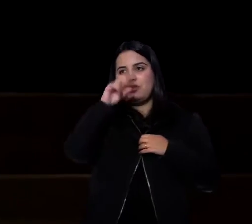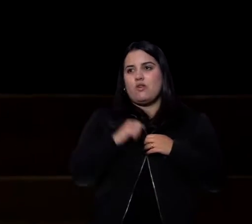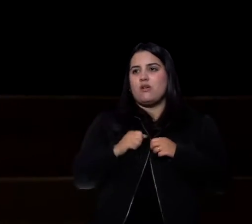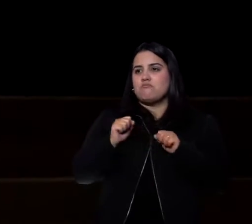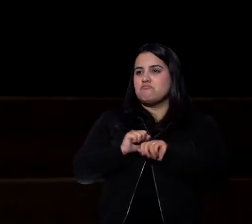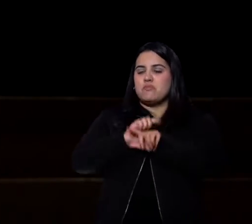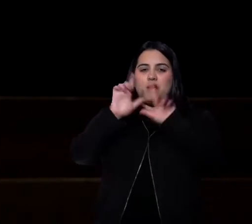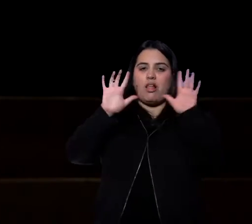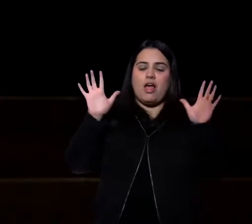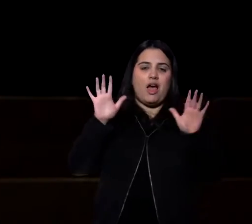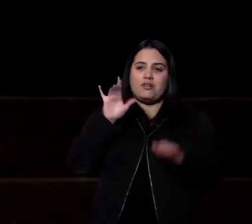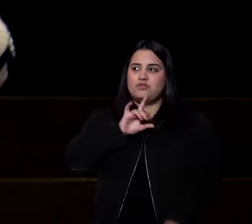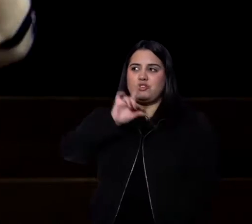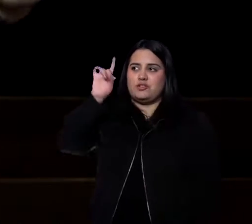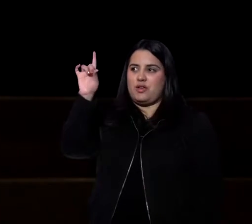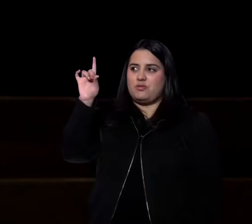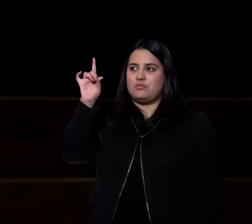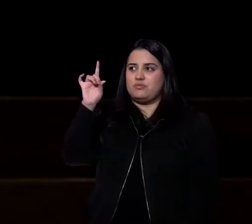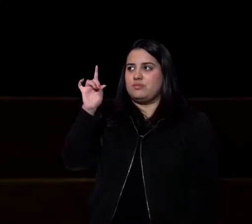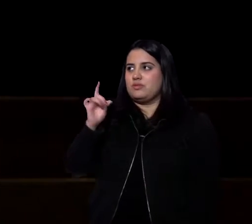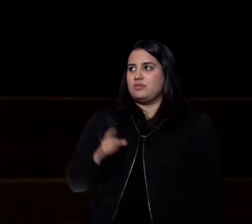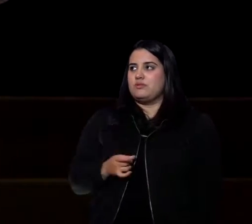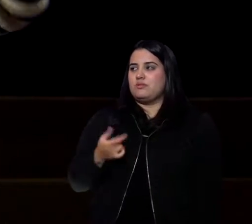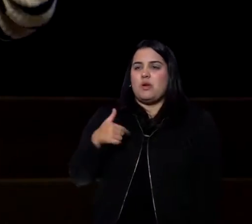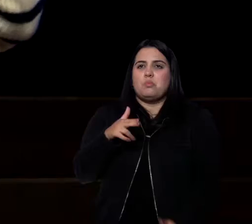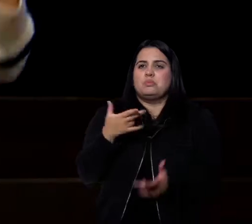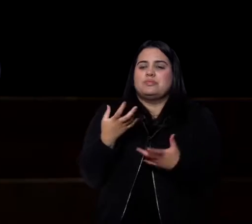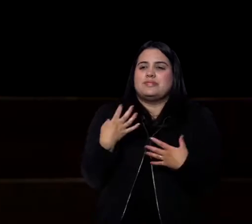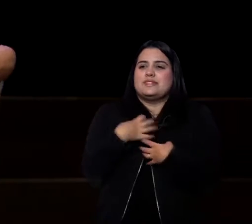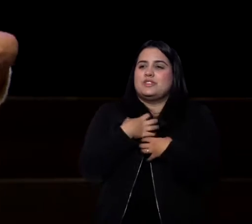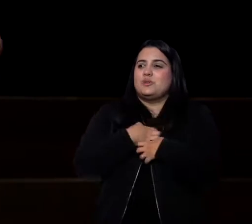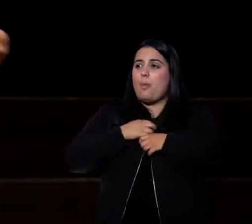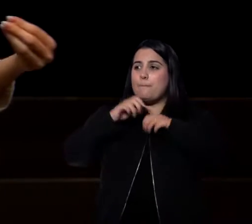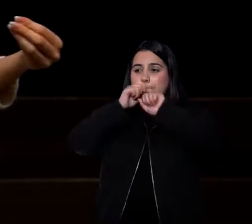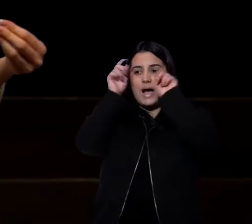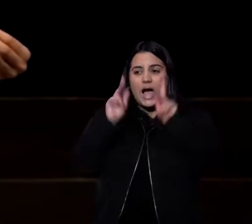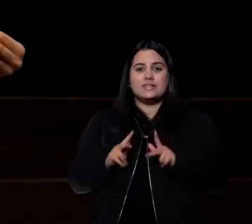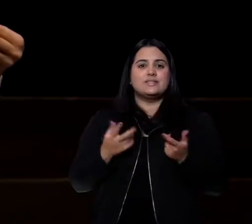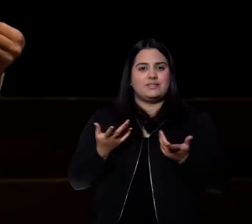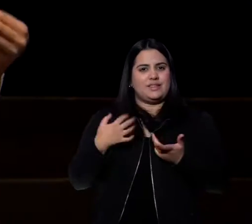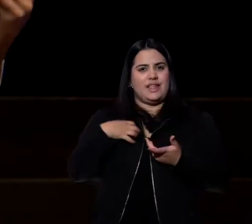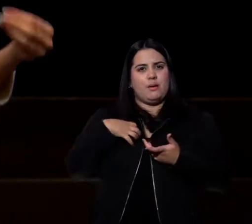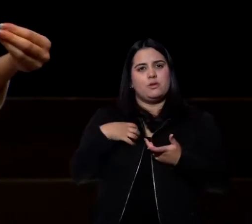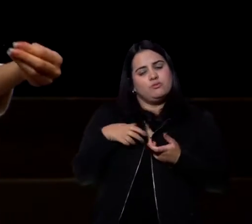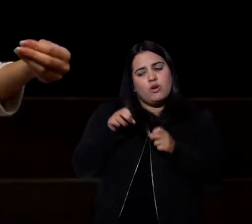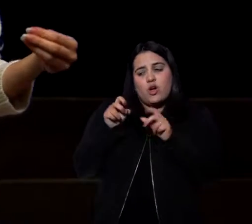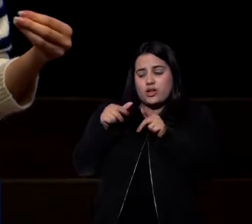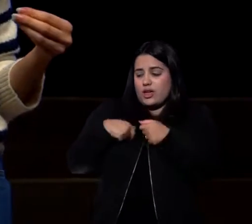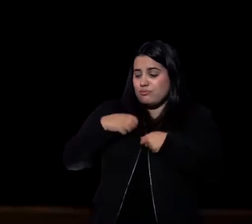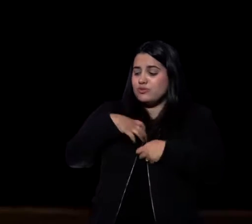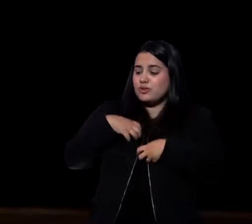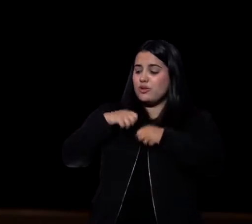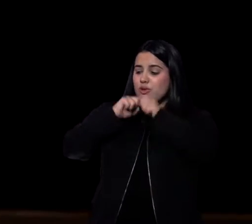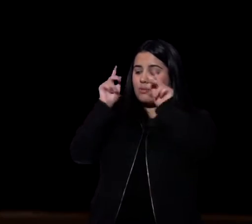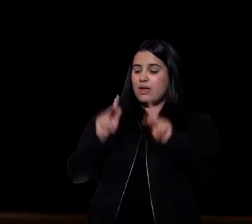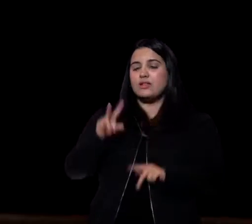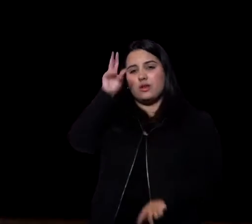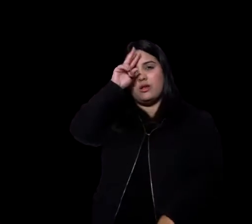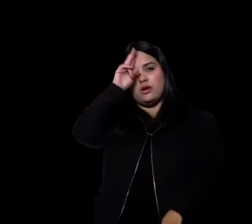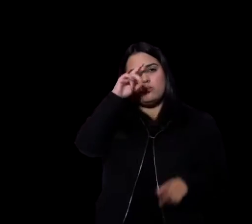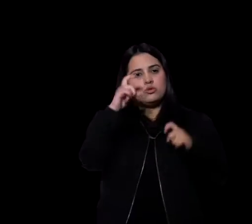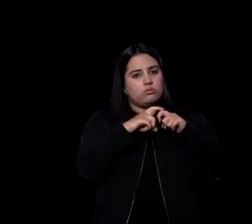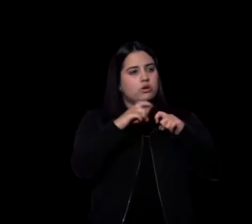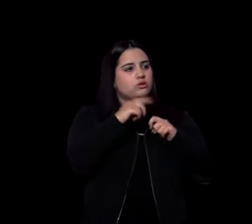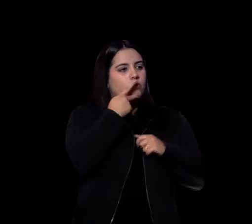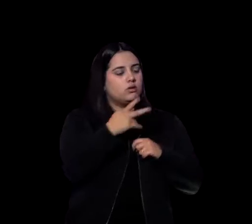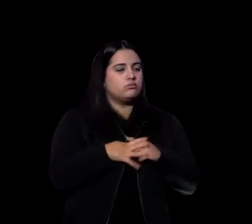Deus, assim. Sério, eu nunca senti tanta paz em relação a uma coisa. Eu lembro claramente do médico falando e eu fiquei, tá bom,